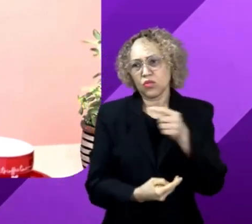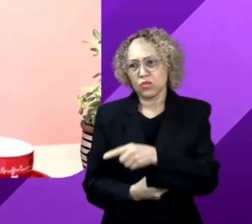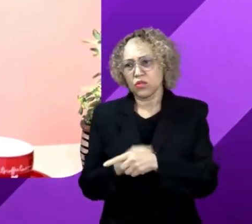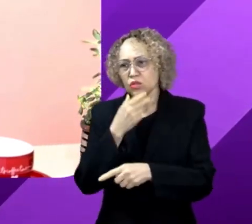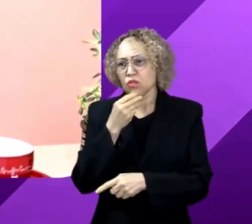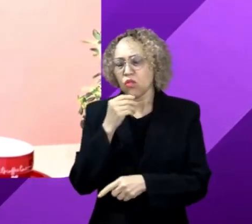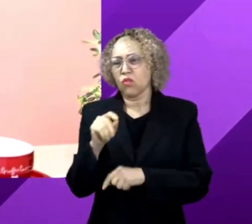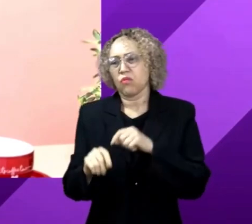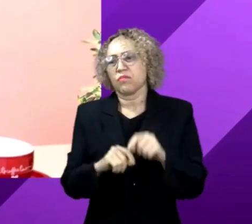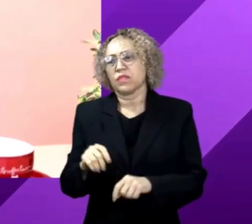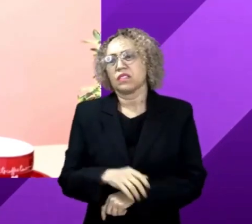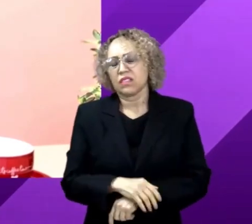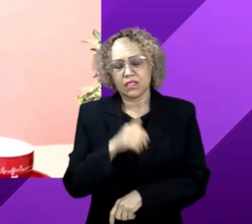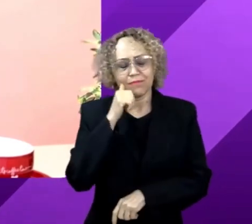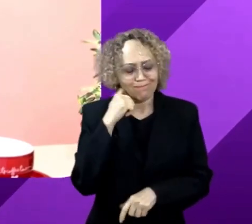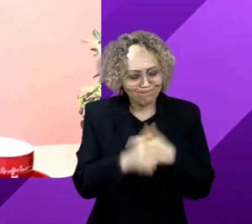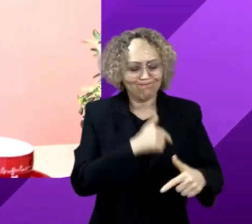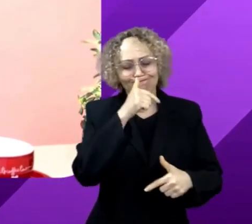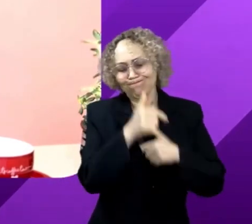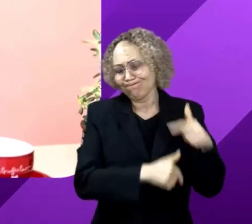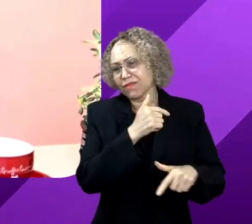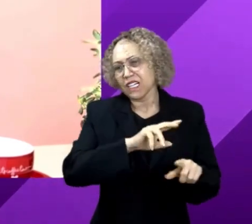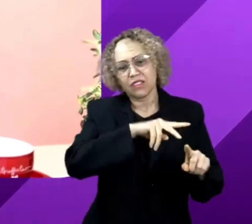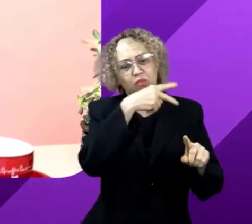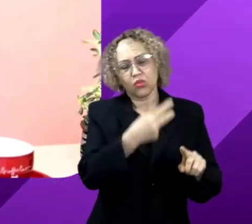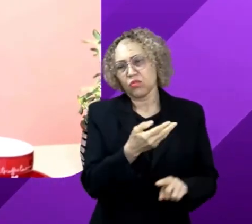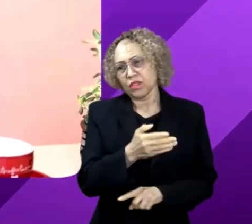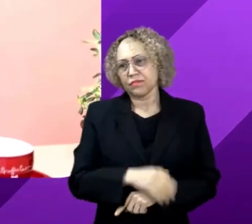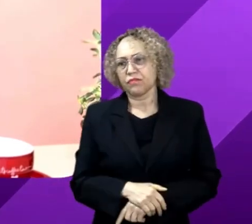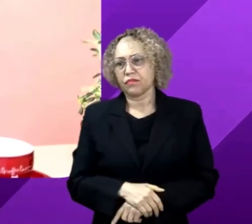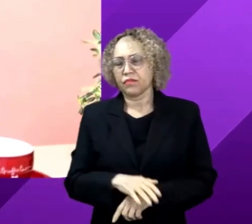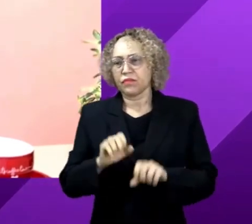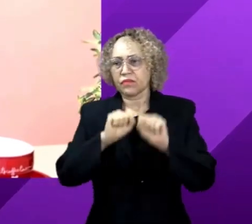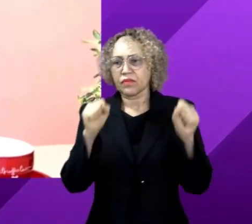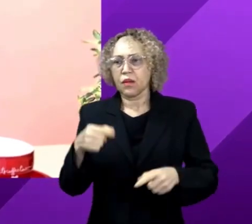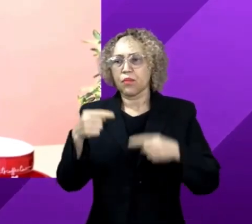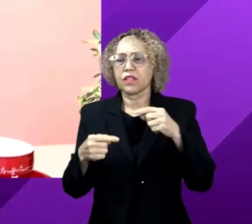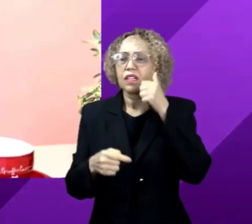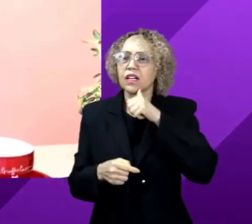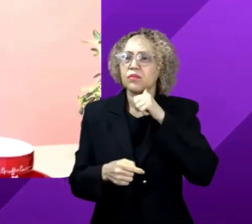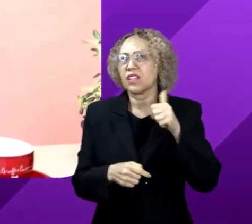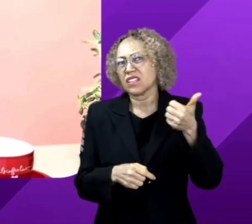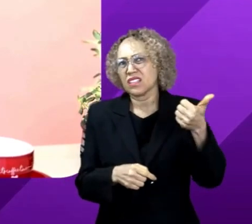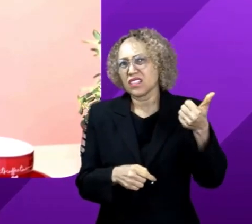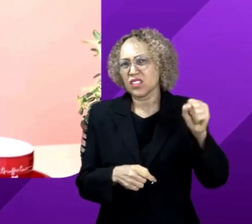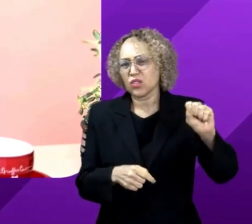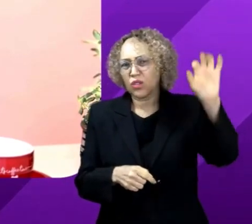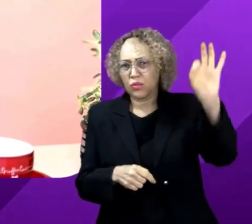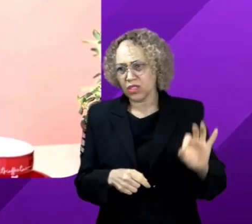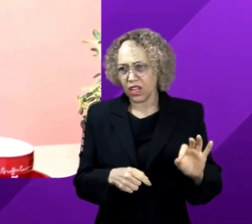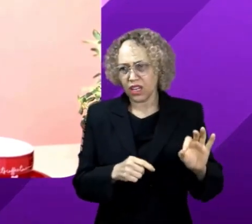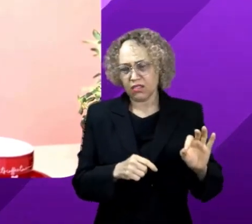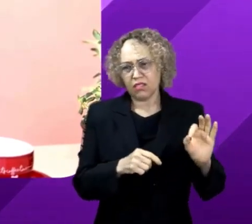mulheres que gastam muito mais do que o dobro disso. No sistema político, as mulheres hoje são aproximadamente 18% nas